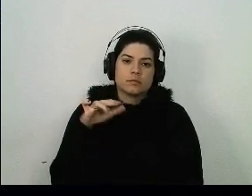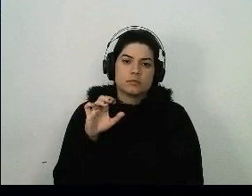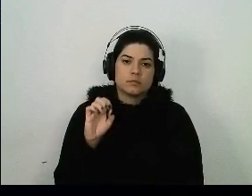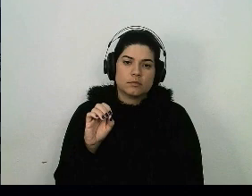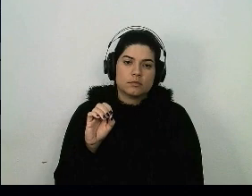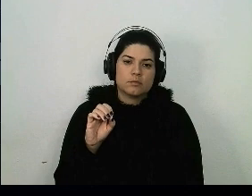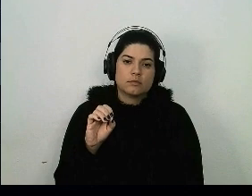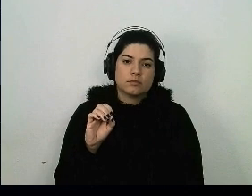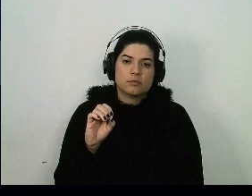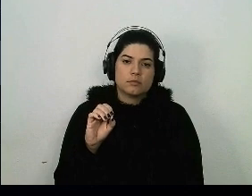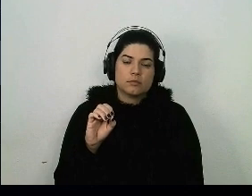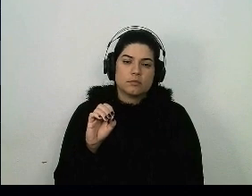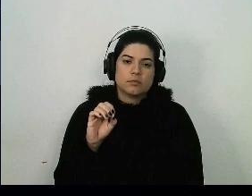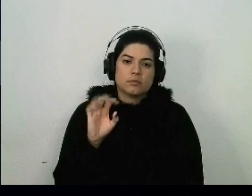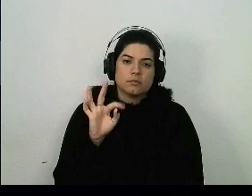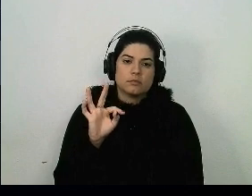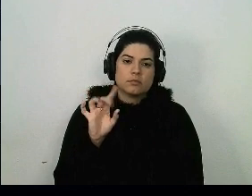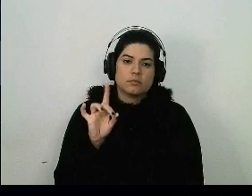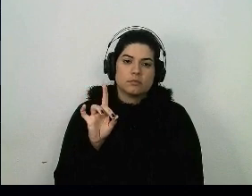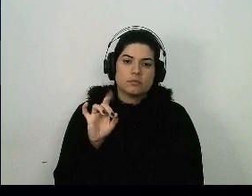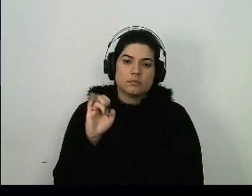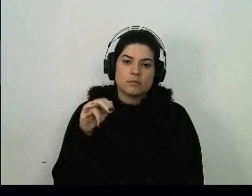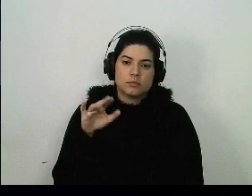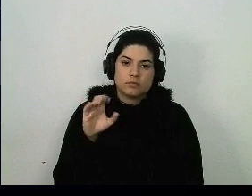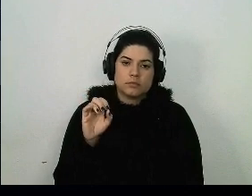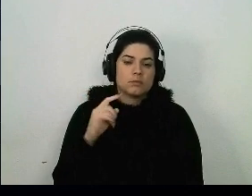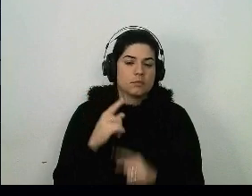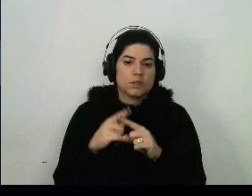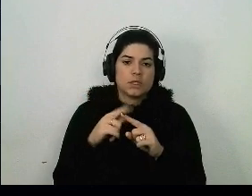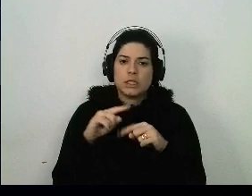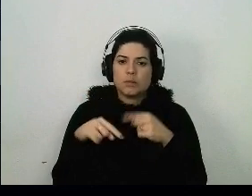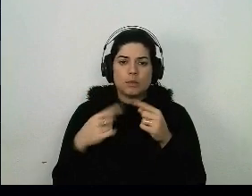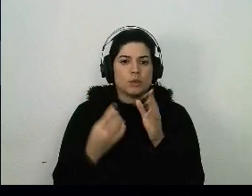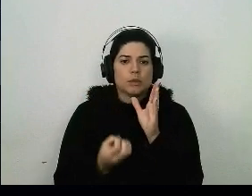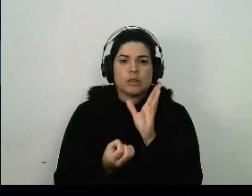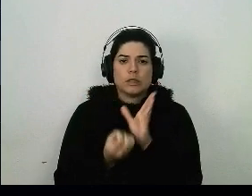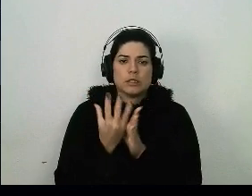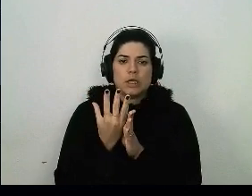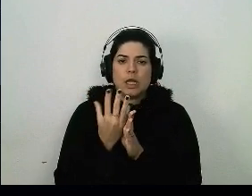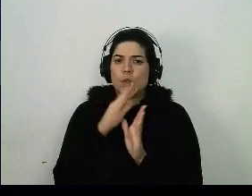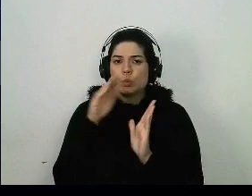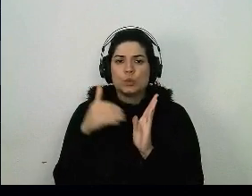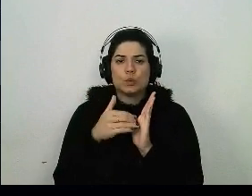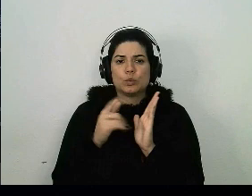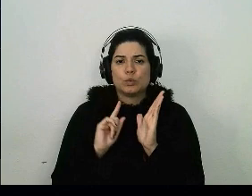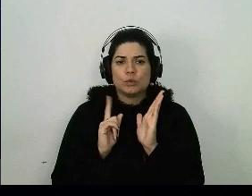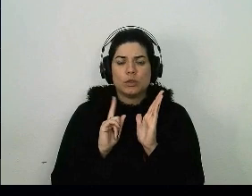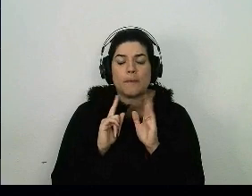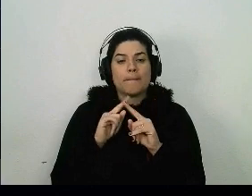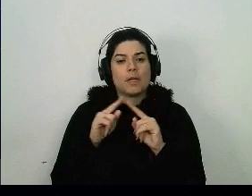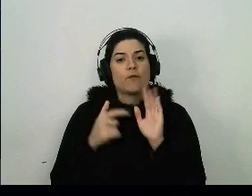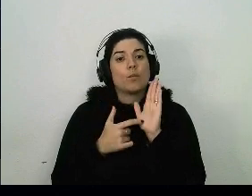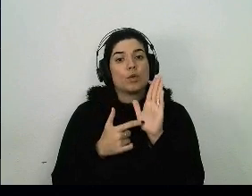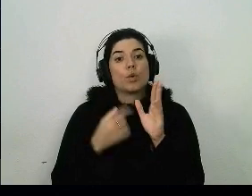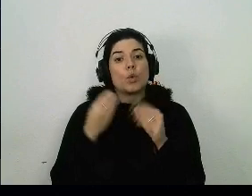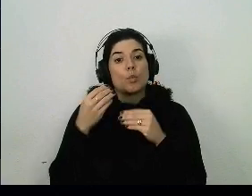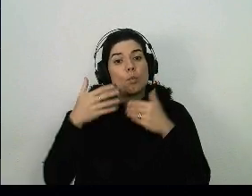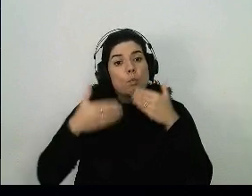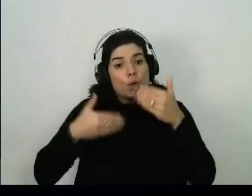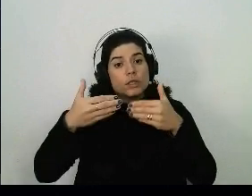TD Ino. Que depois eu não vou construir ele todo mesmo. Mas vou mostrar o processo que você faz para